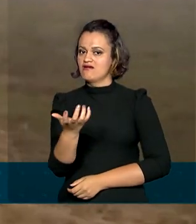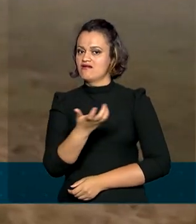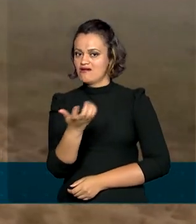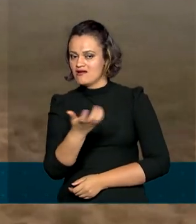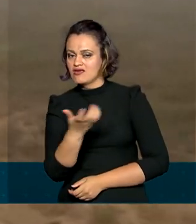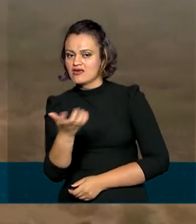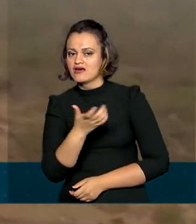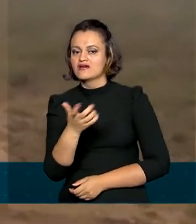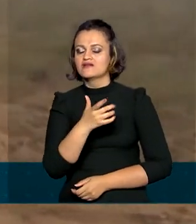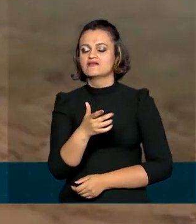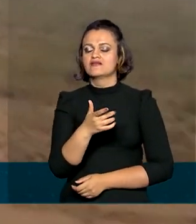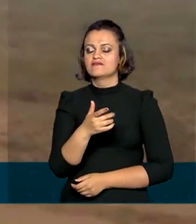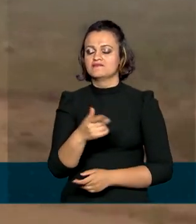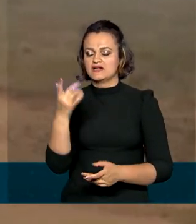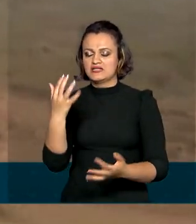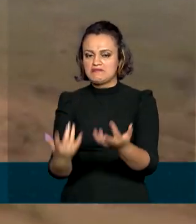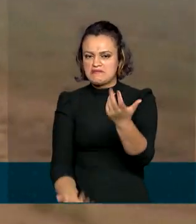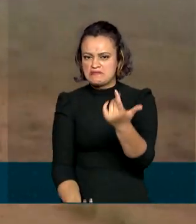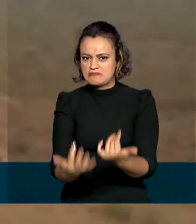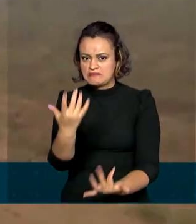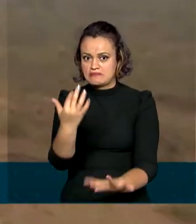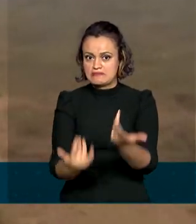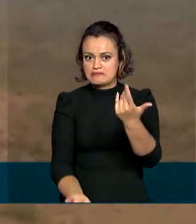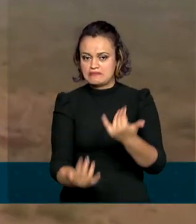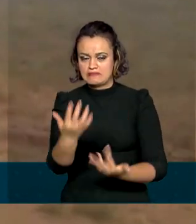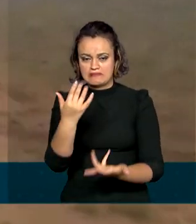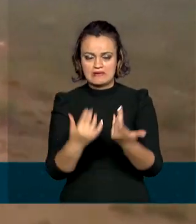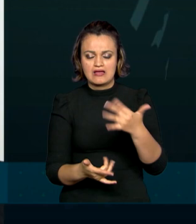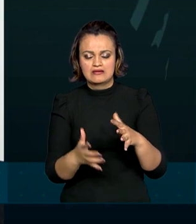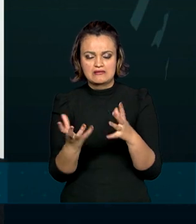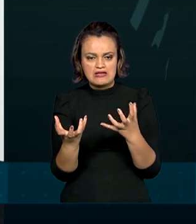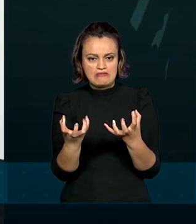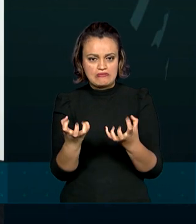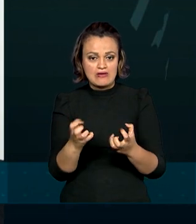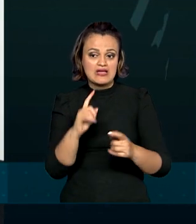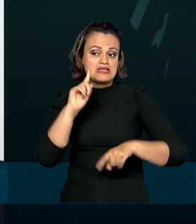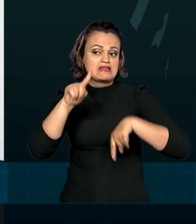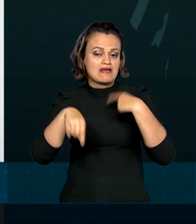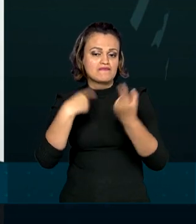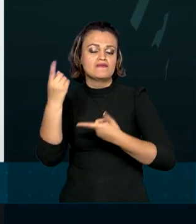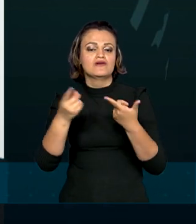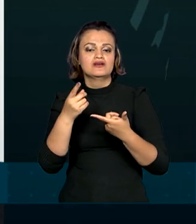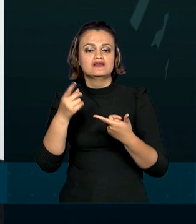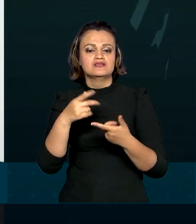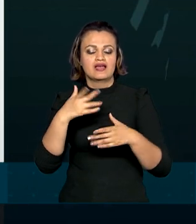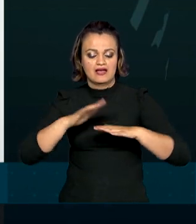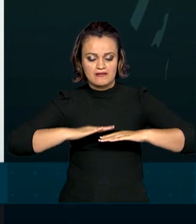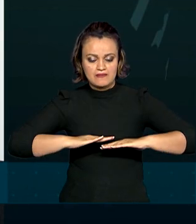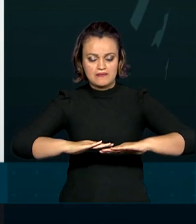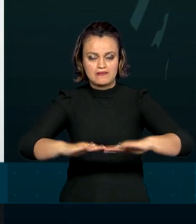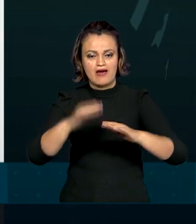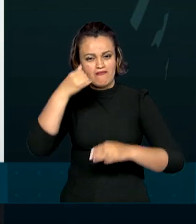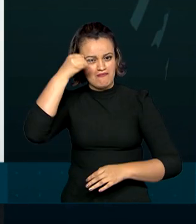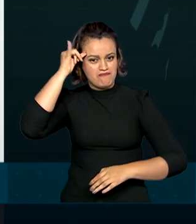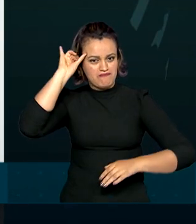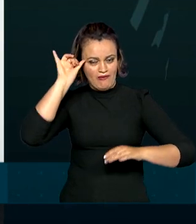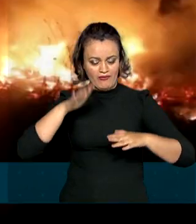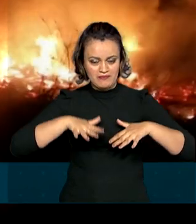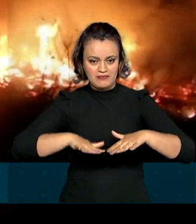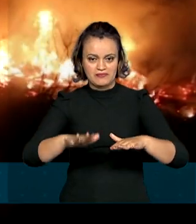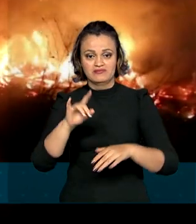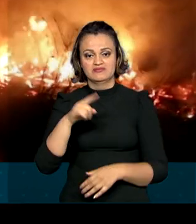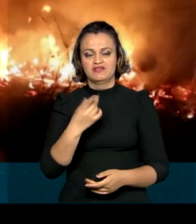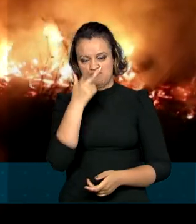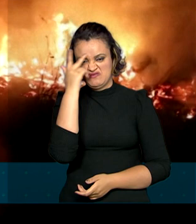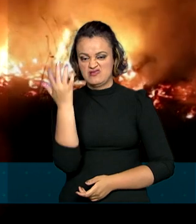consuma a mata nativa e depois possam ser colocadas pastagens de gado no local.